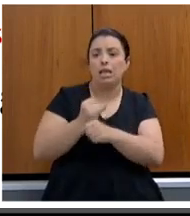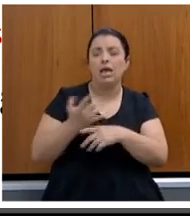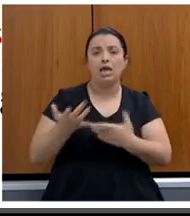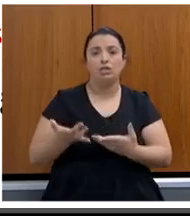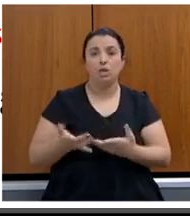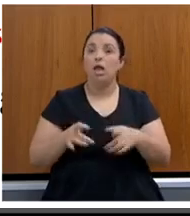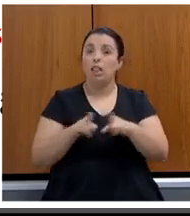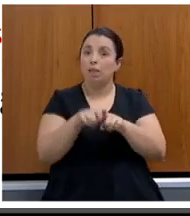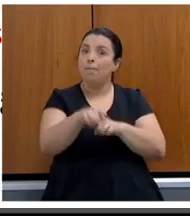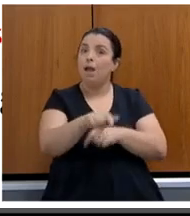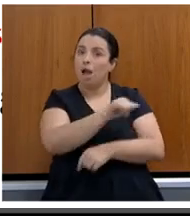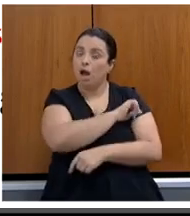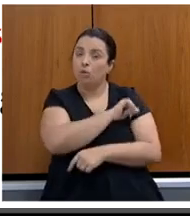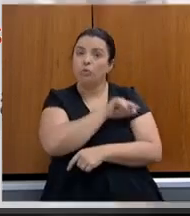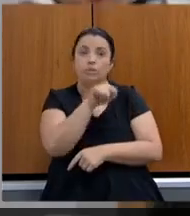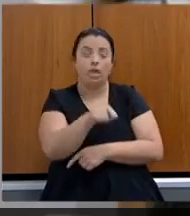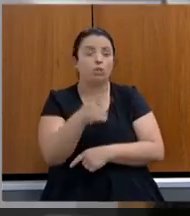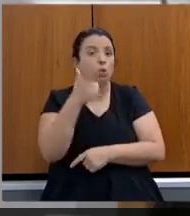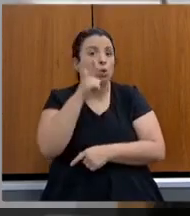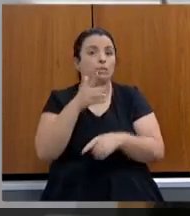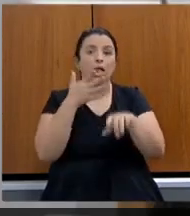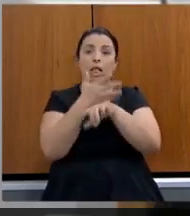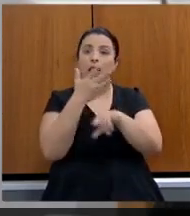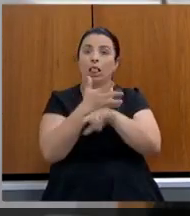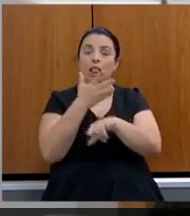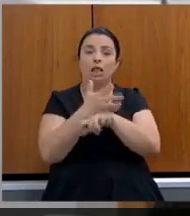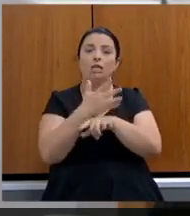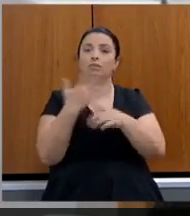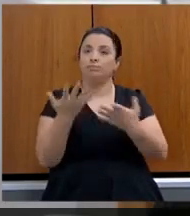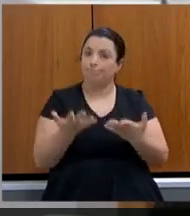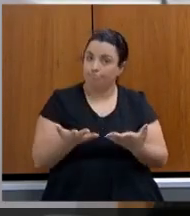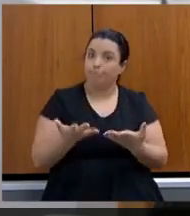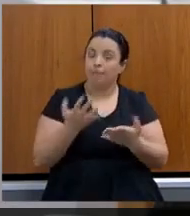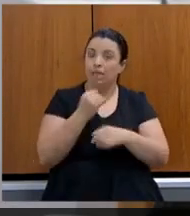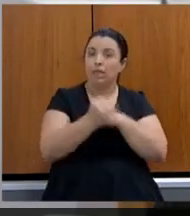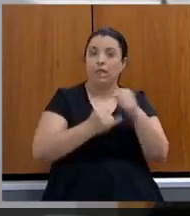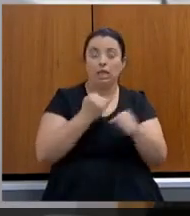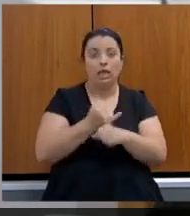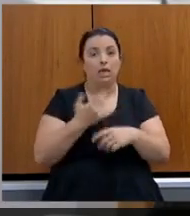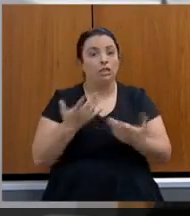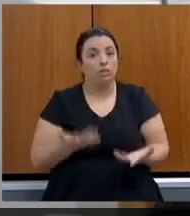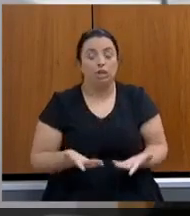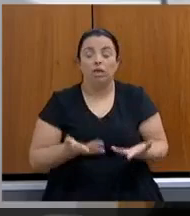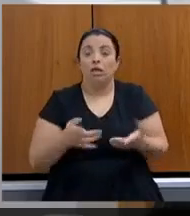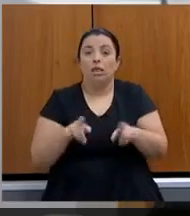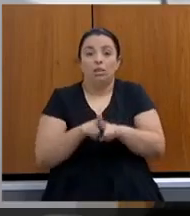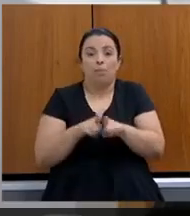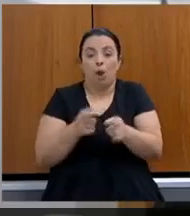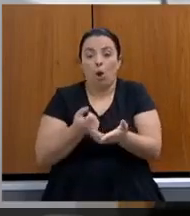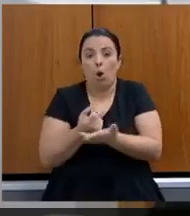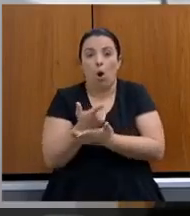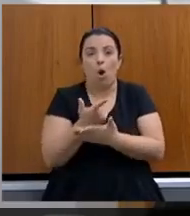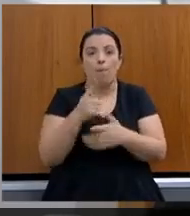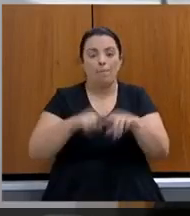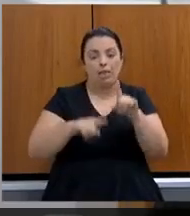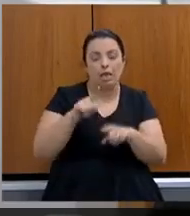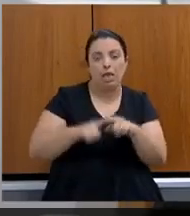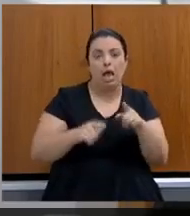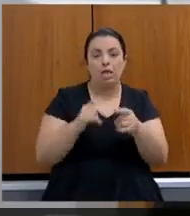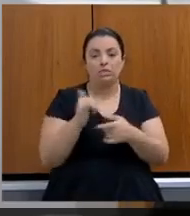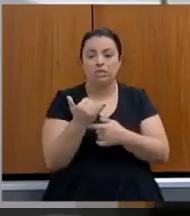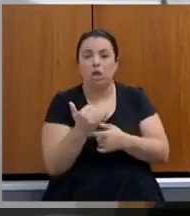também que não tiveram nem acesso a conexão é e muito menos a aparelhos que pudessem dar condições